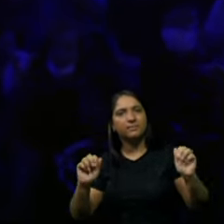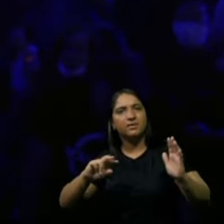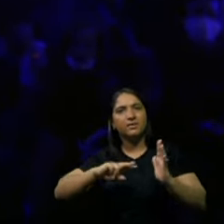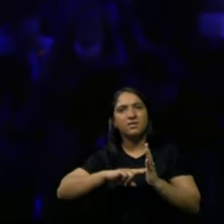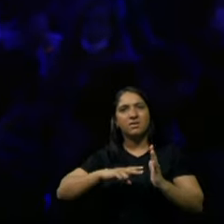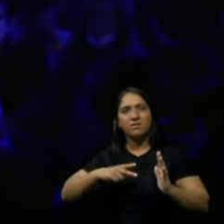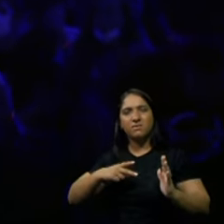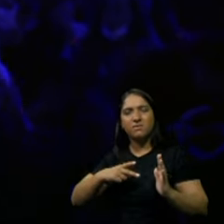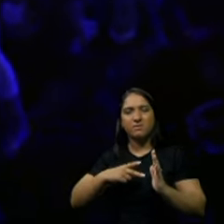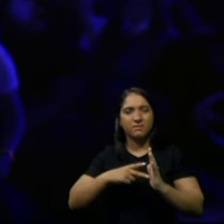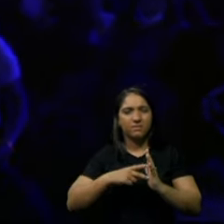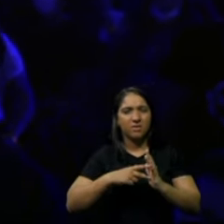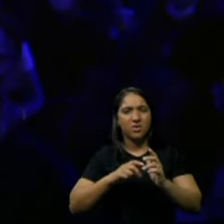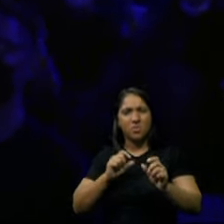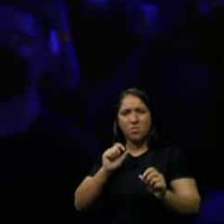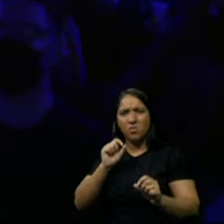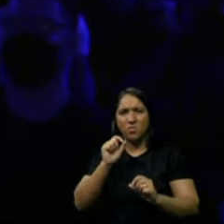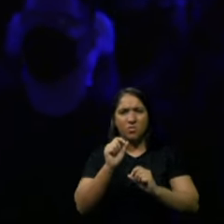E aí